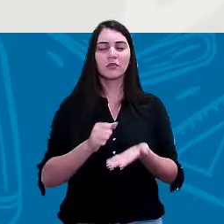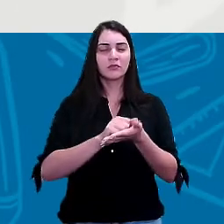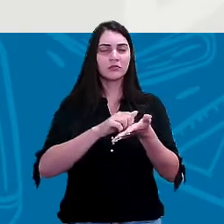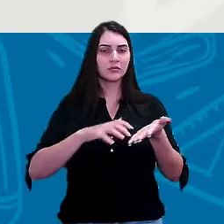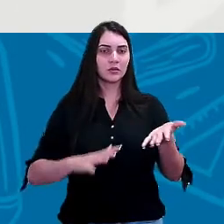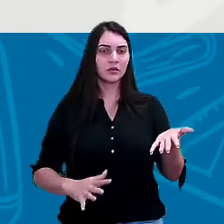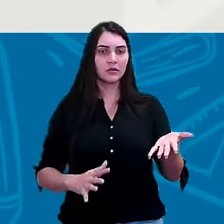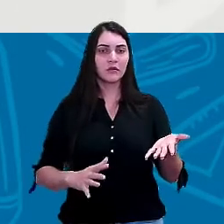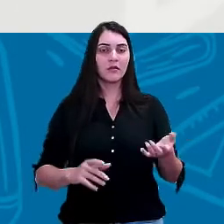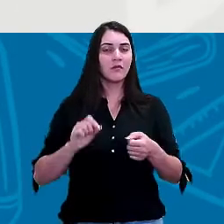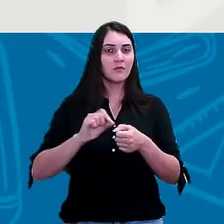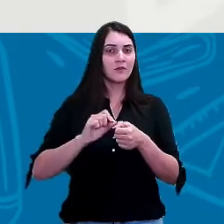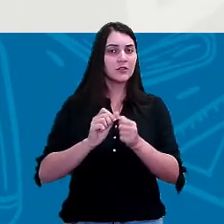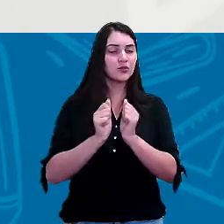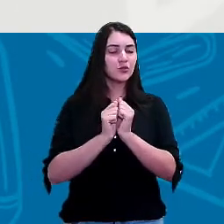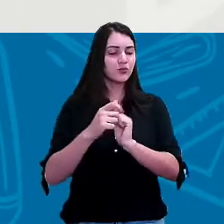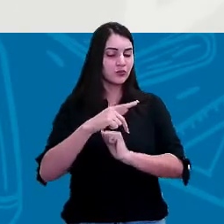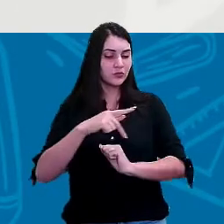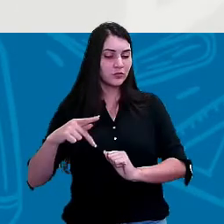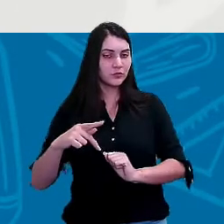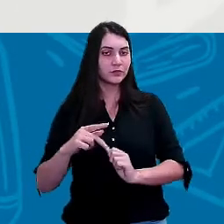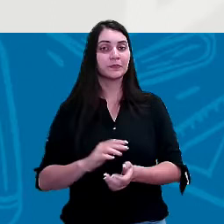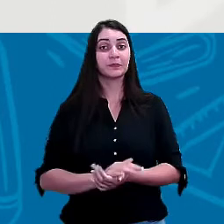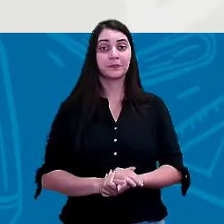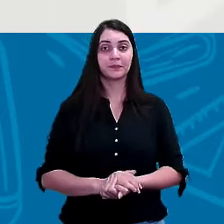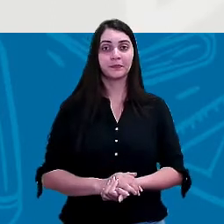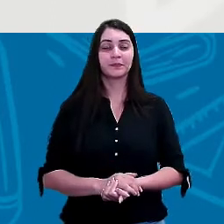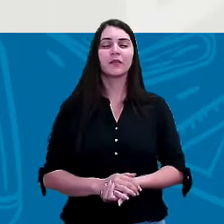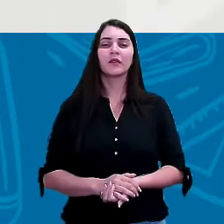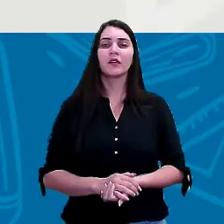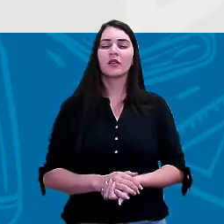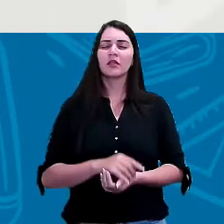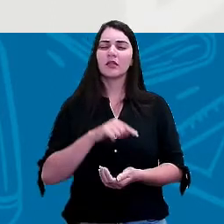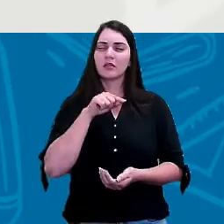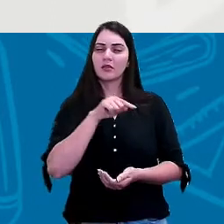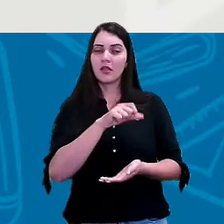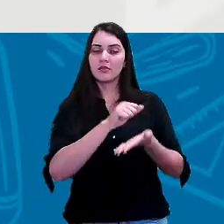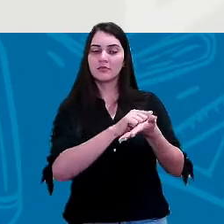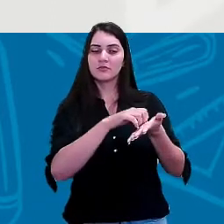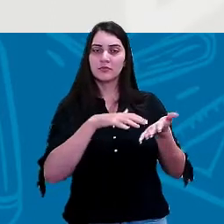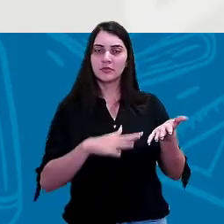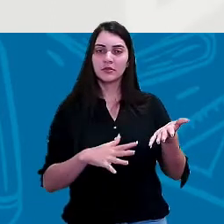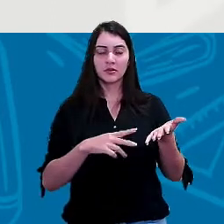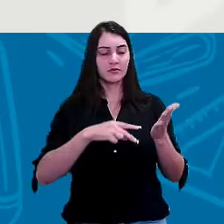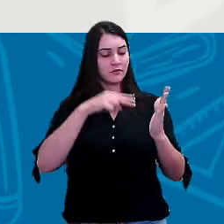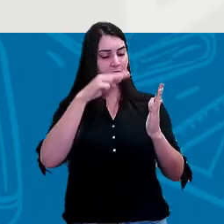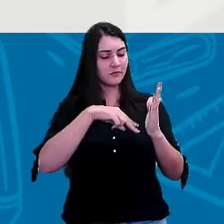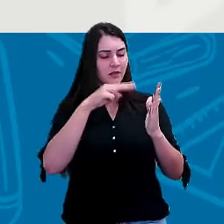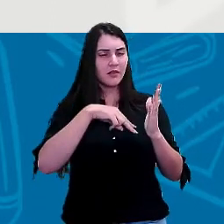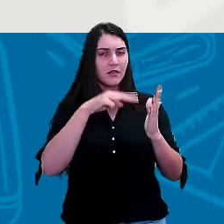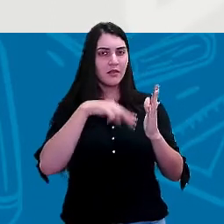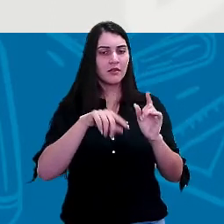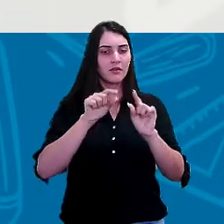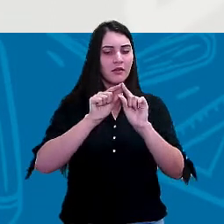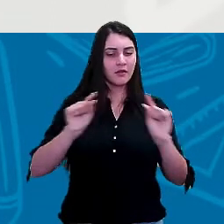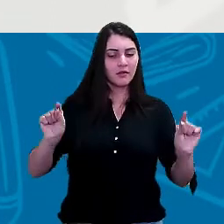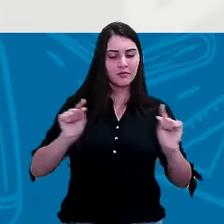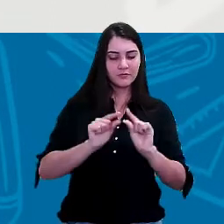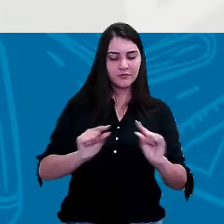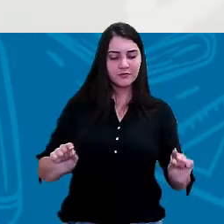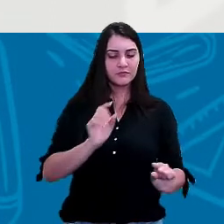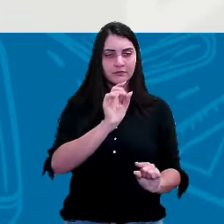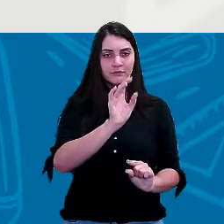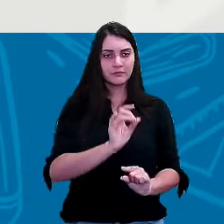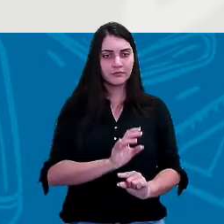vamos fazer comigo essa atividade? Nessa atividade, a gente vai ler cada frase e vai